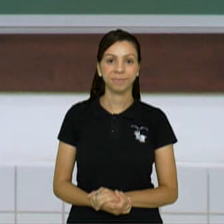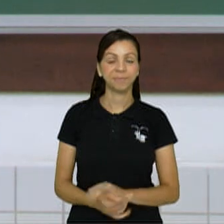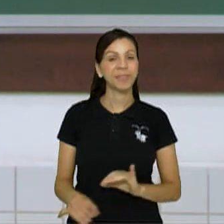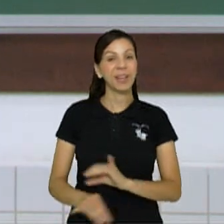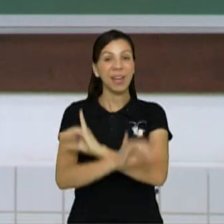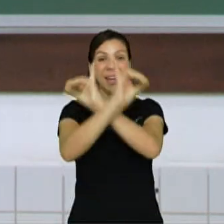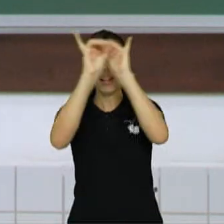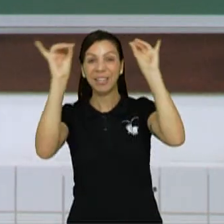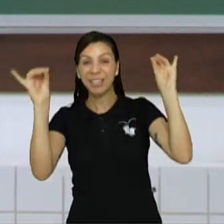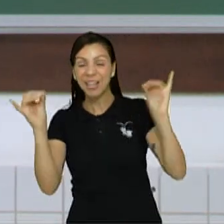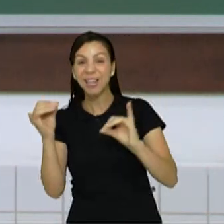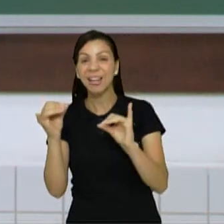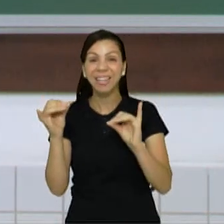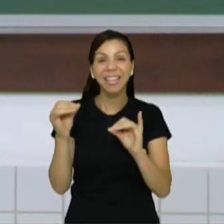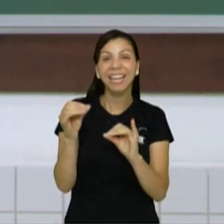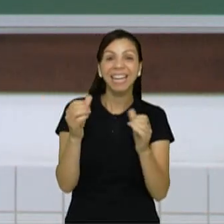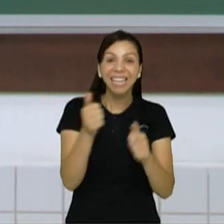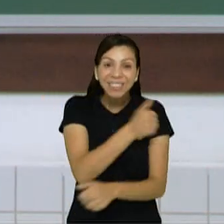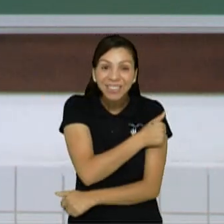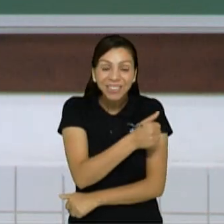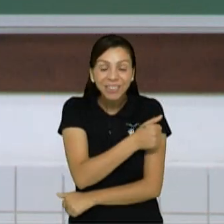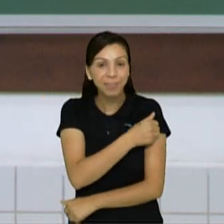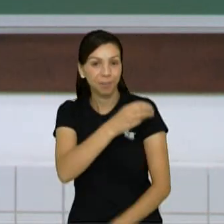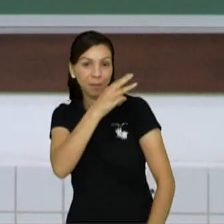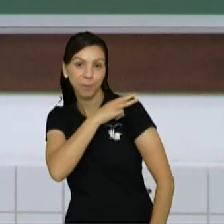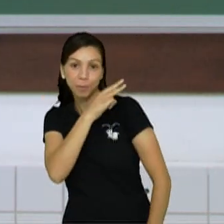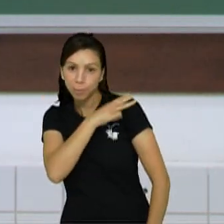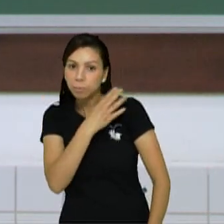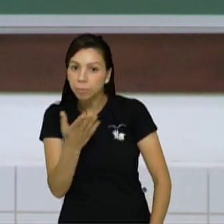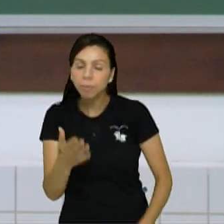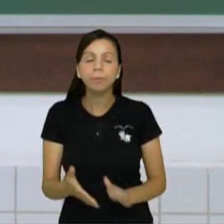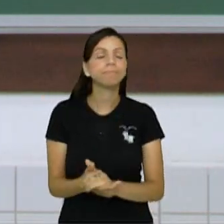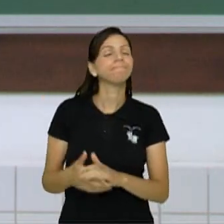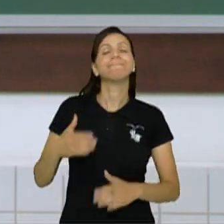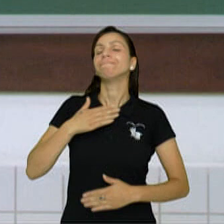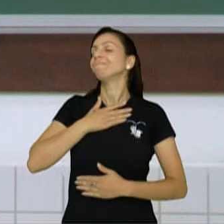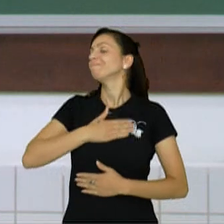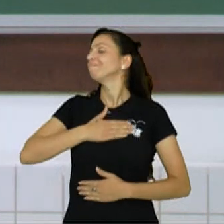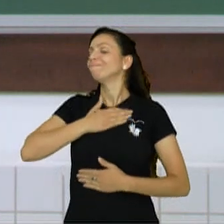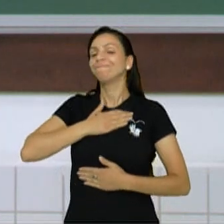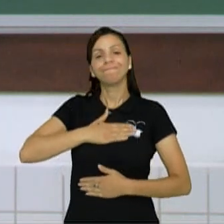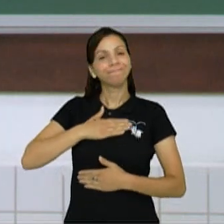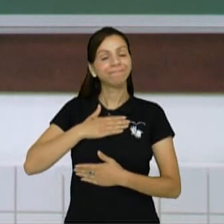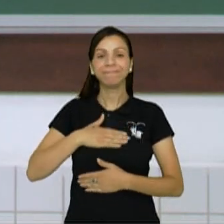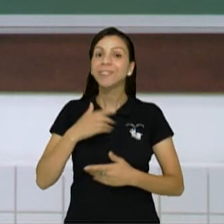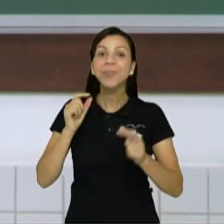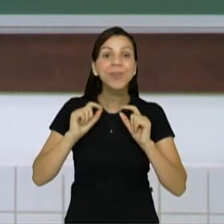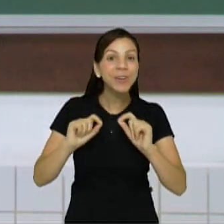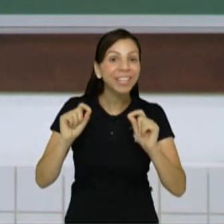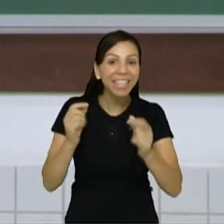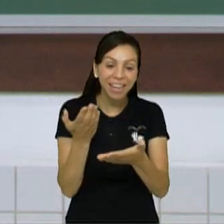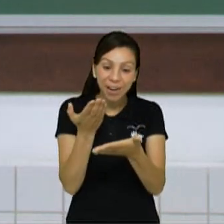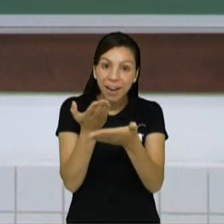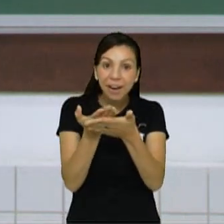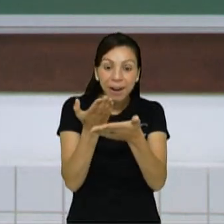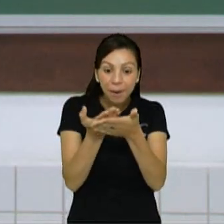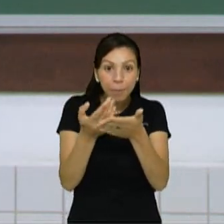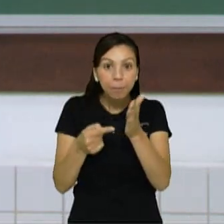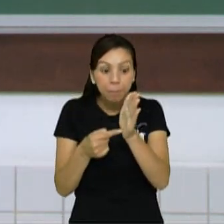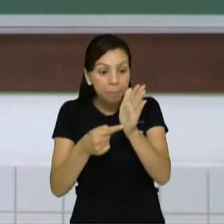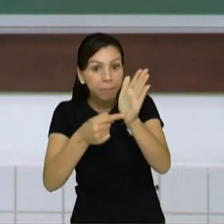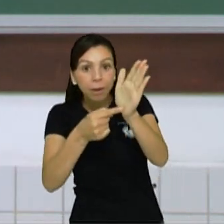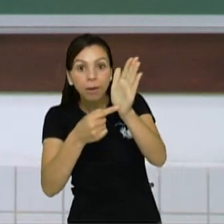Caro aluno, você da terceira série, é com imenso prazer que eu trago mais uma aula para você. Uma aula que